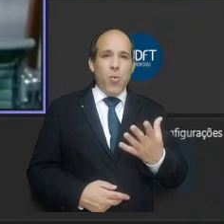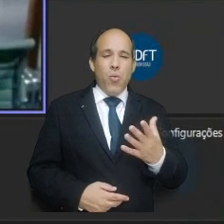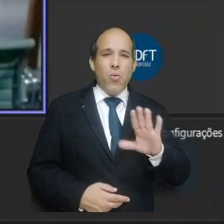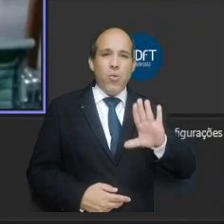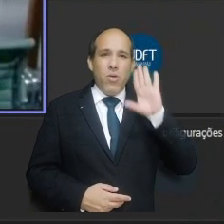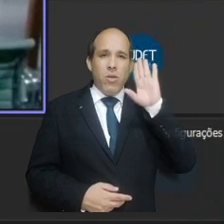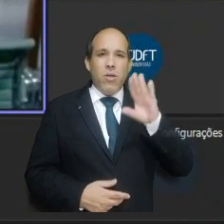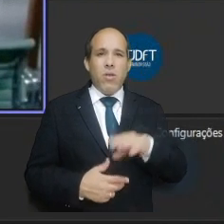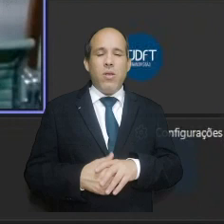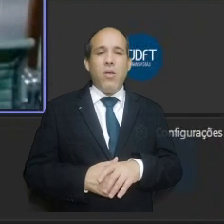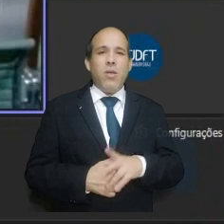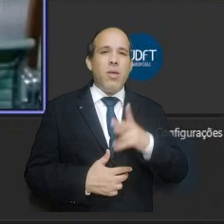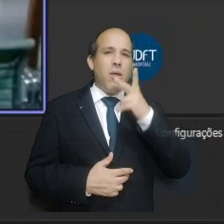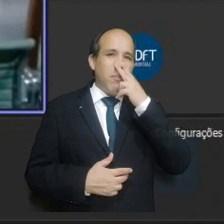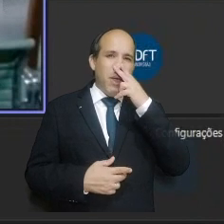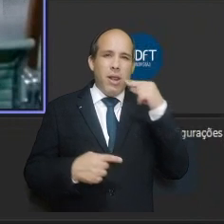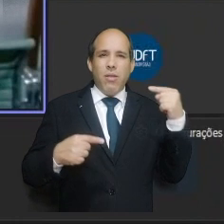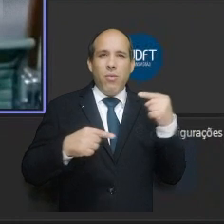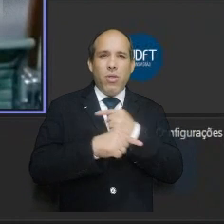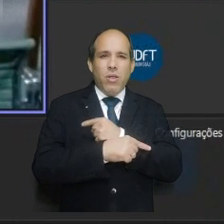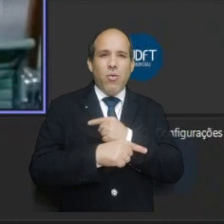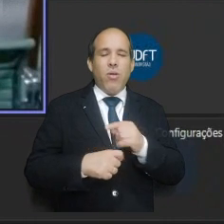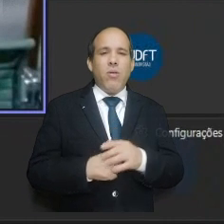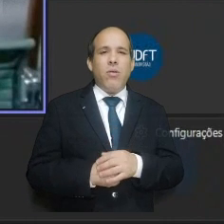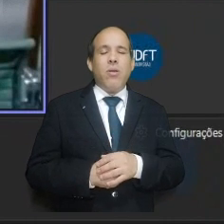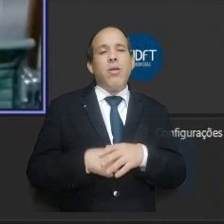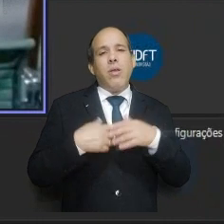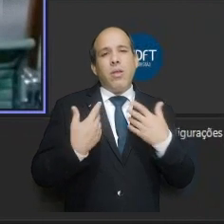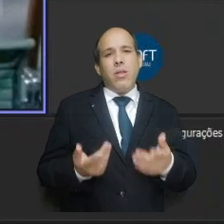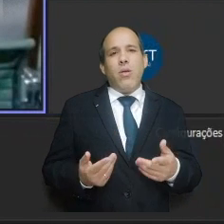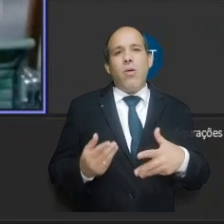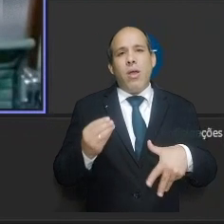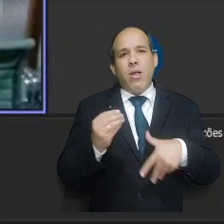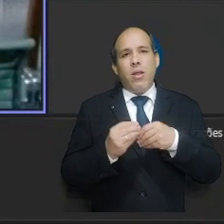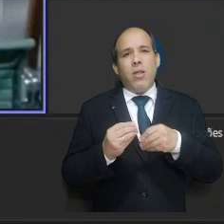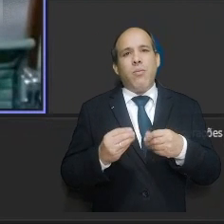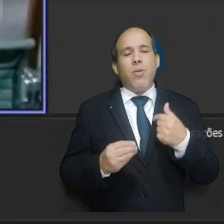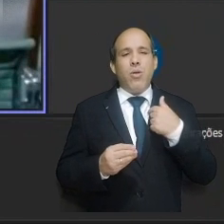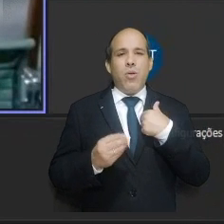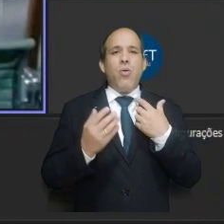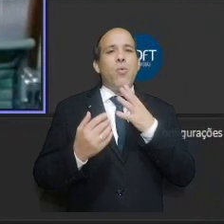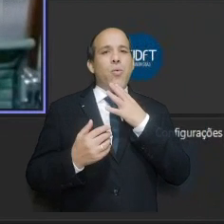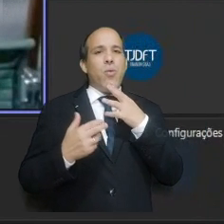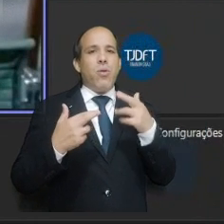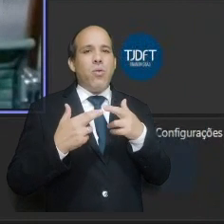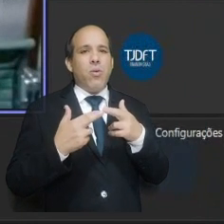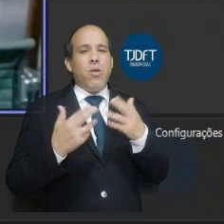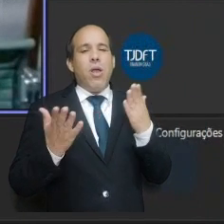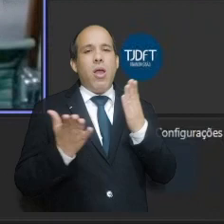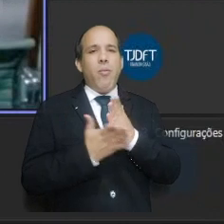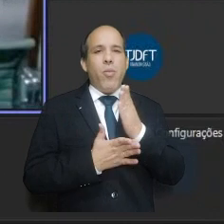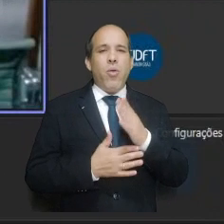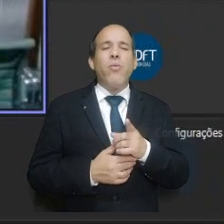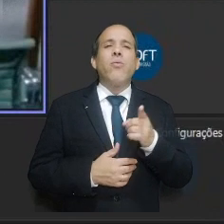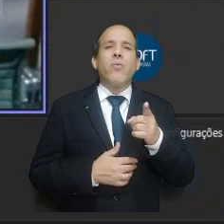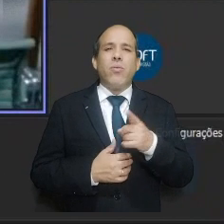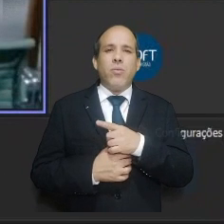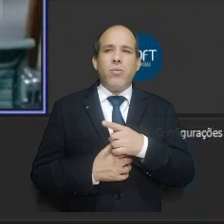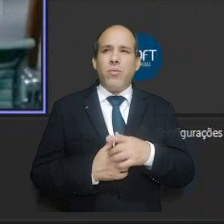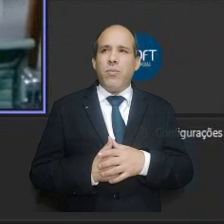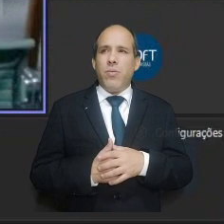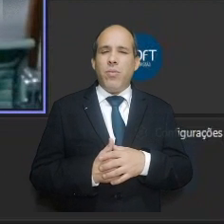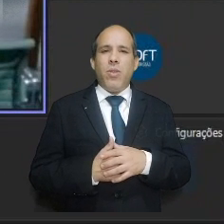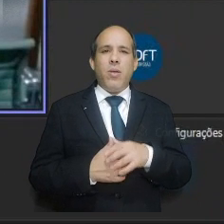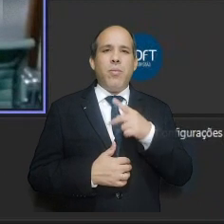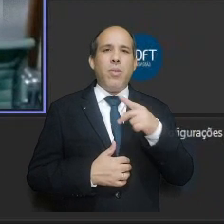aptidão do candidato, nós estaríamos sendo contraditórios. Então, enfim, com esse acréscimo, eu conheço do provimento da apelação. Desembargador Firmo,